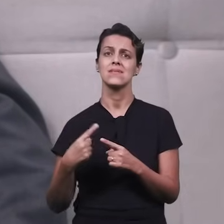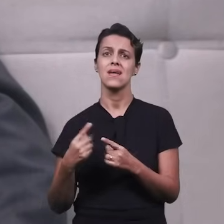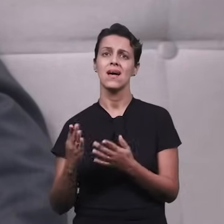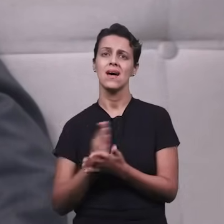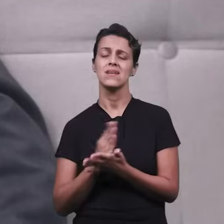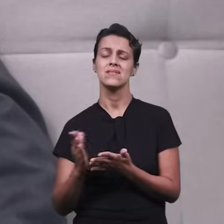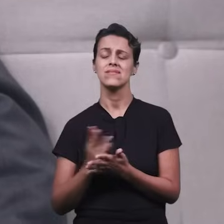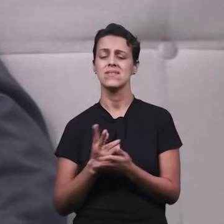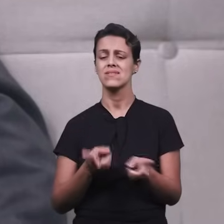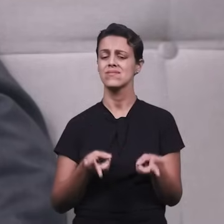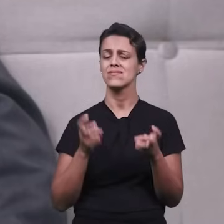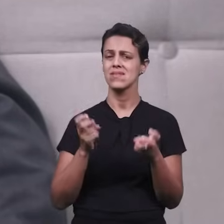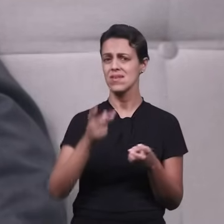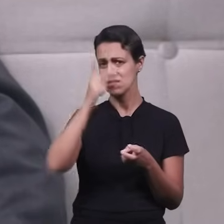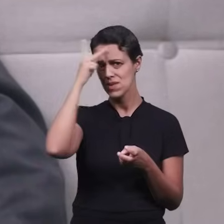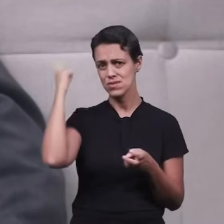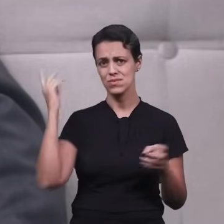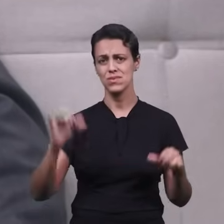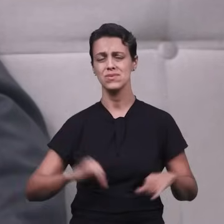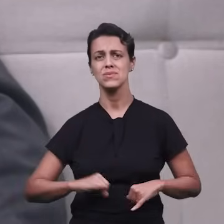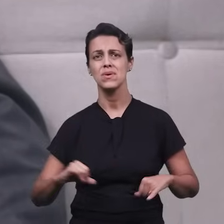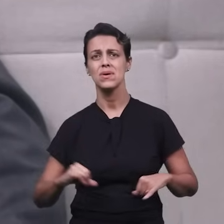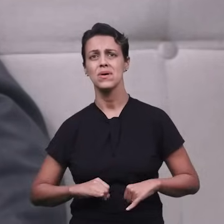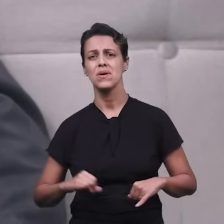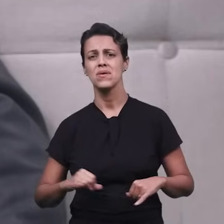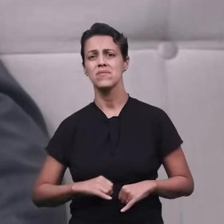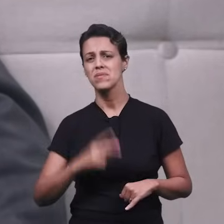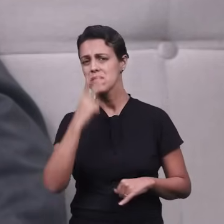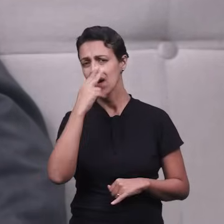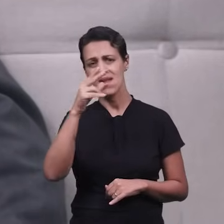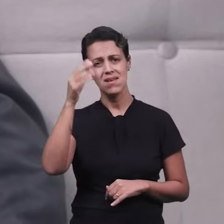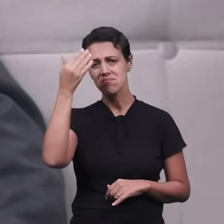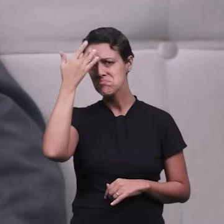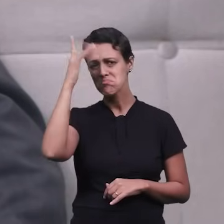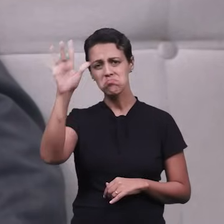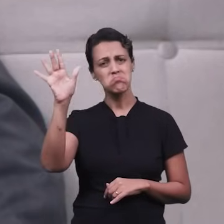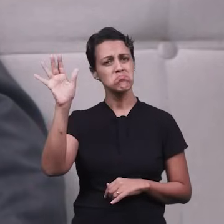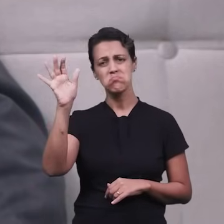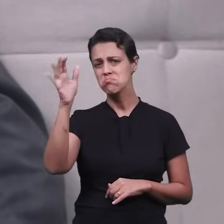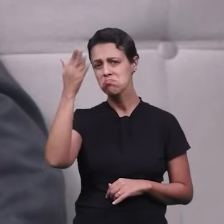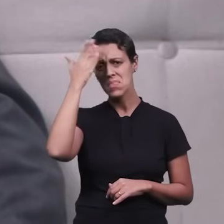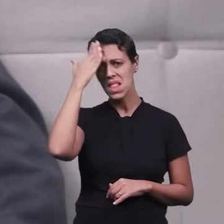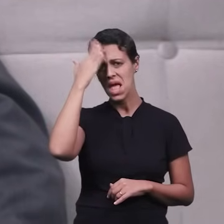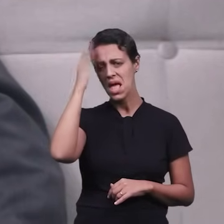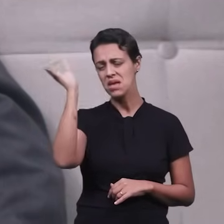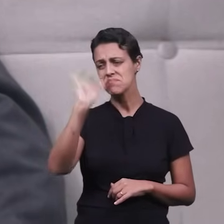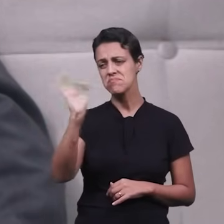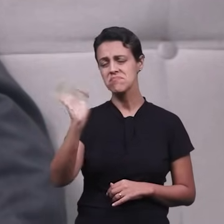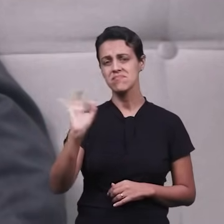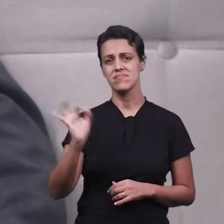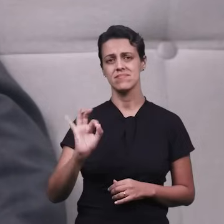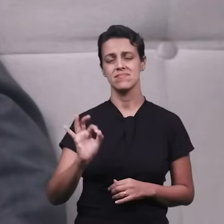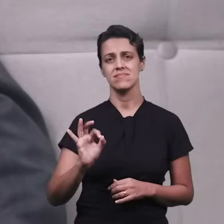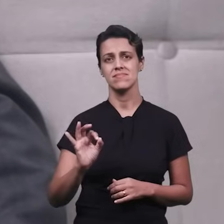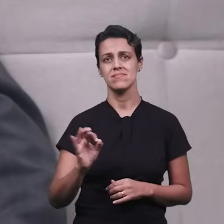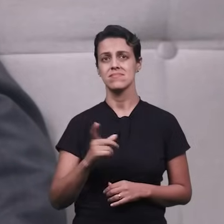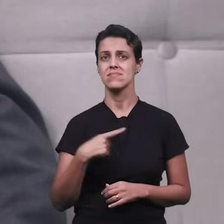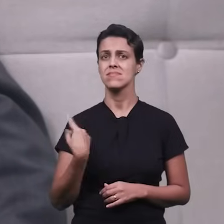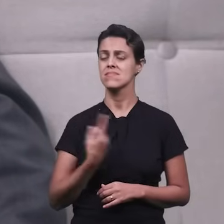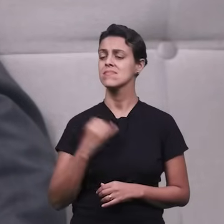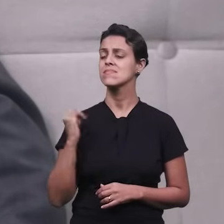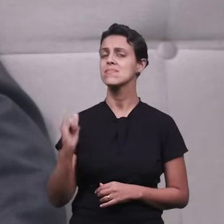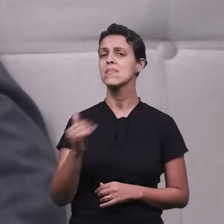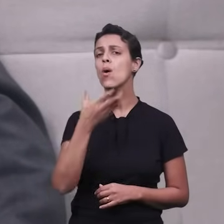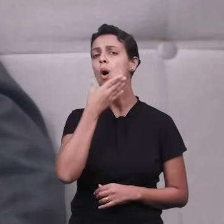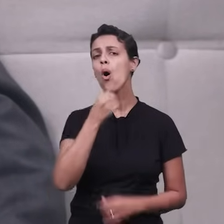Então, às vezes eu vejo muitos irmãos sofrendo, né? Às vezes o mundo não compreendendo. Às vezes eu gosto sempre de falar com os